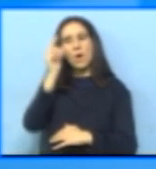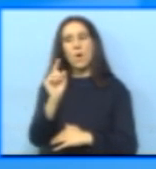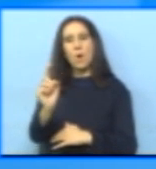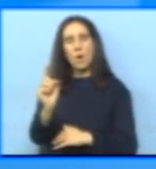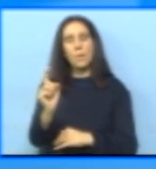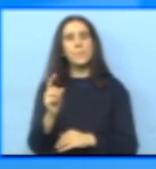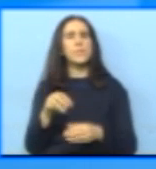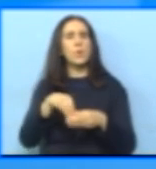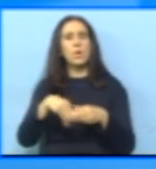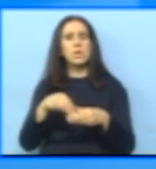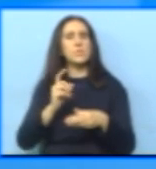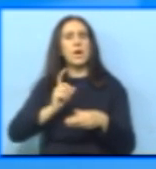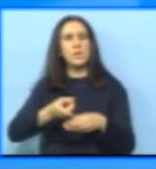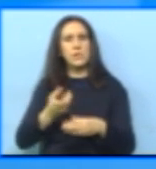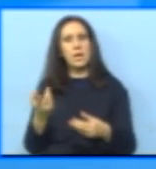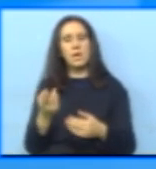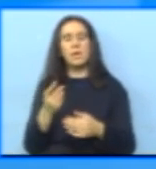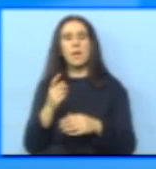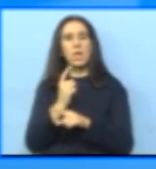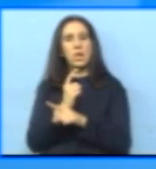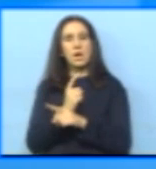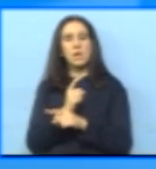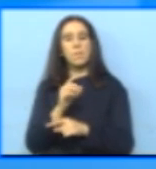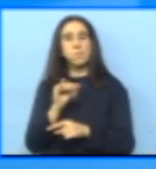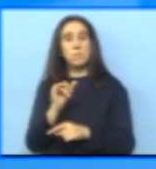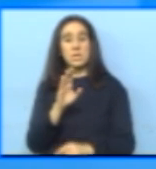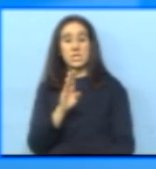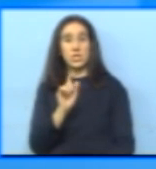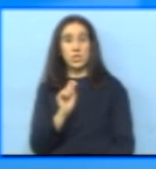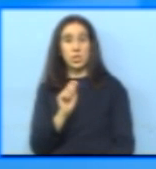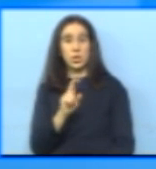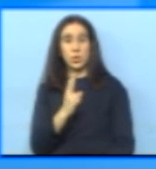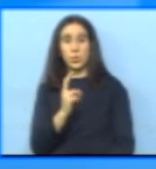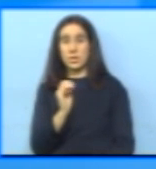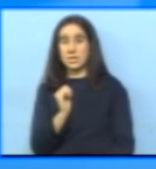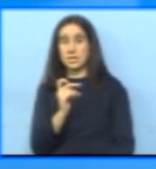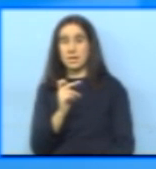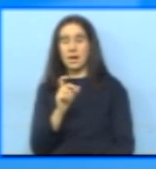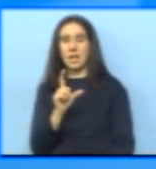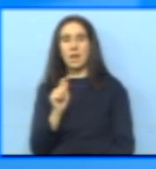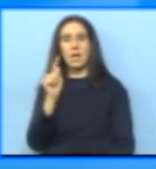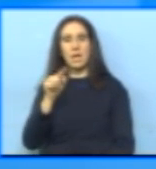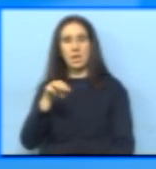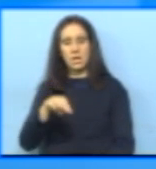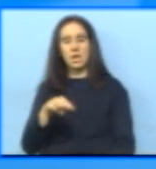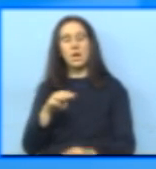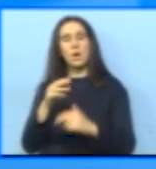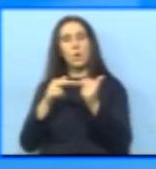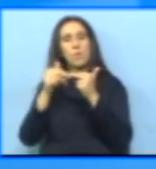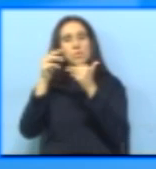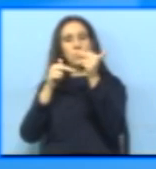em que contexto? No contexto da reconstrução de Jerusalém. Após o exílio, o povo judeu regressa e